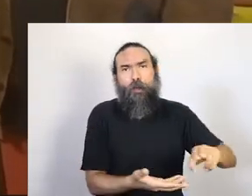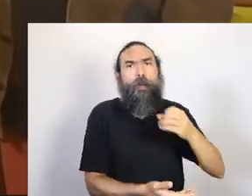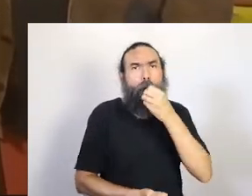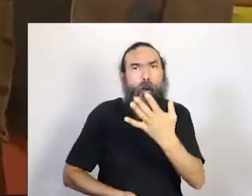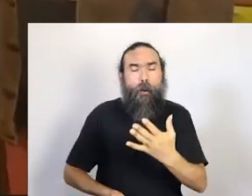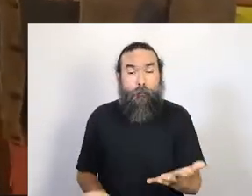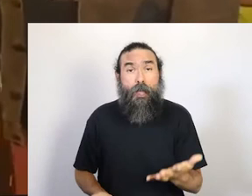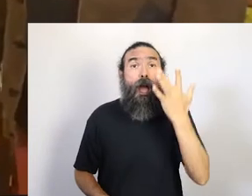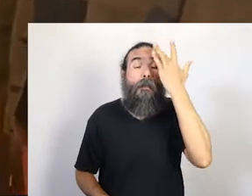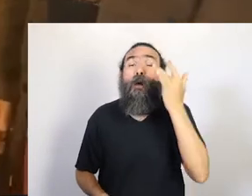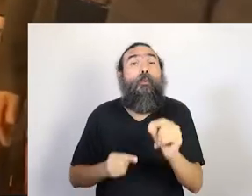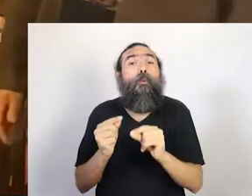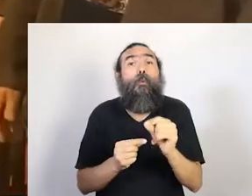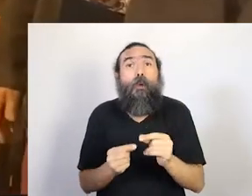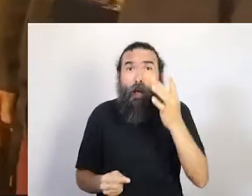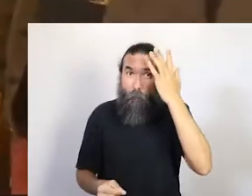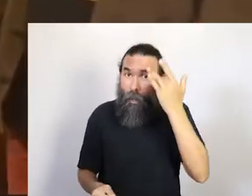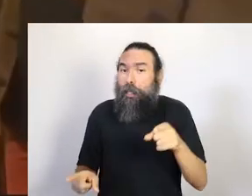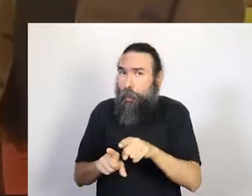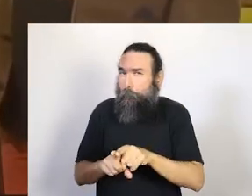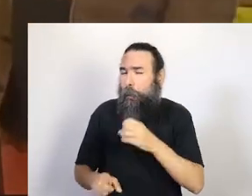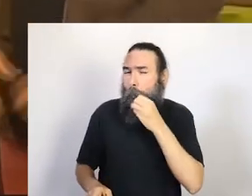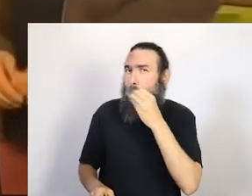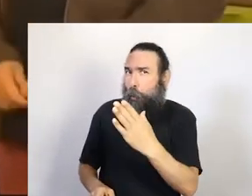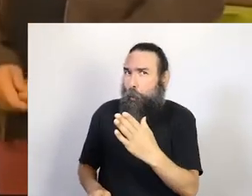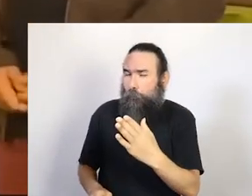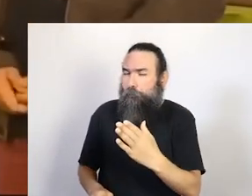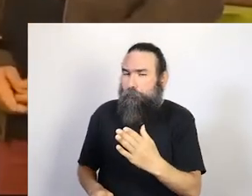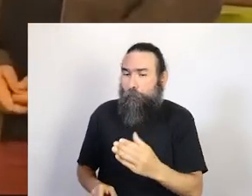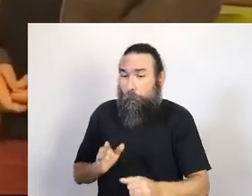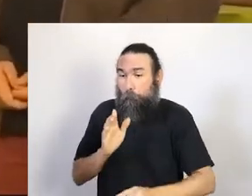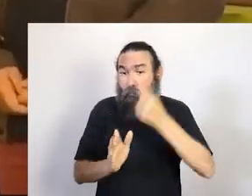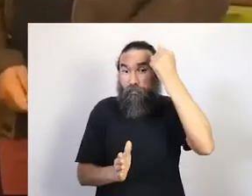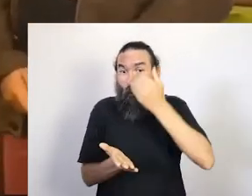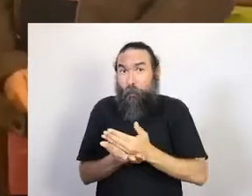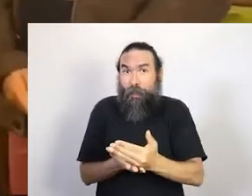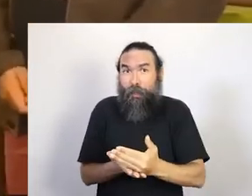hein? E amanhã, como é que vai ser? E amanhã vai ser bom demais também, né? Amanhã, primeiro dia, né? É,